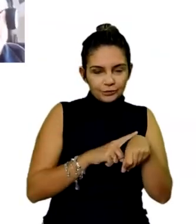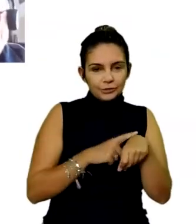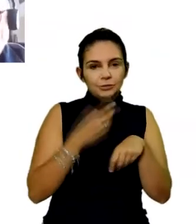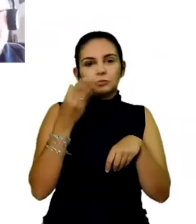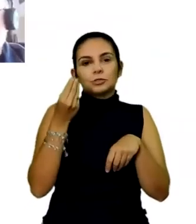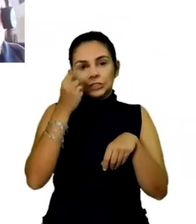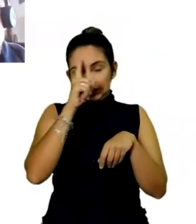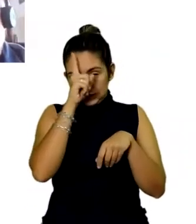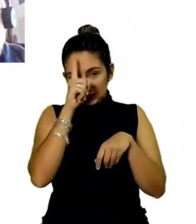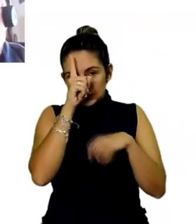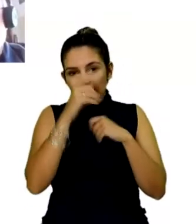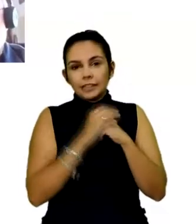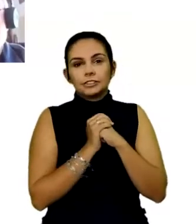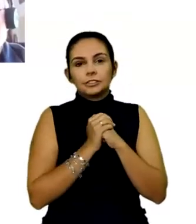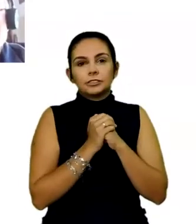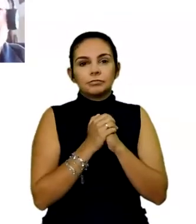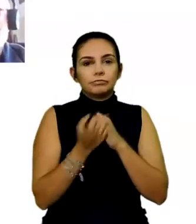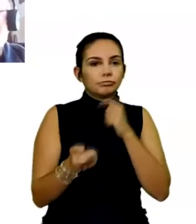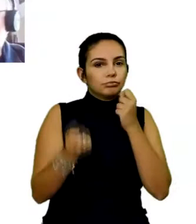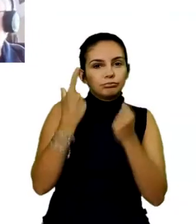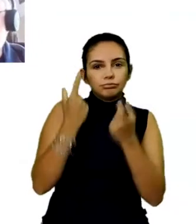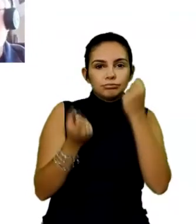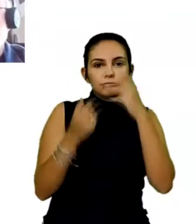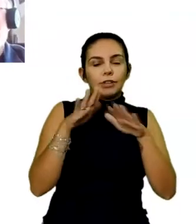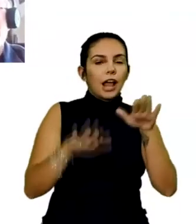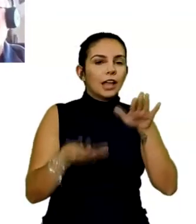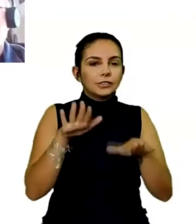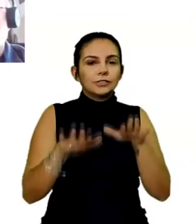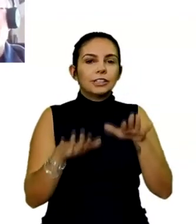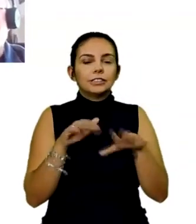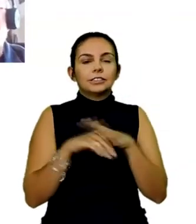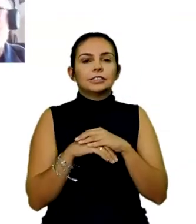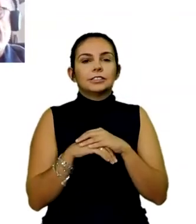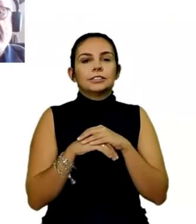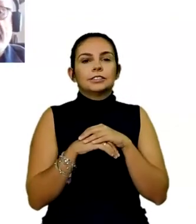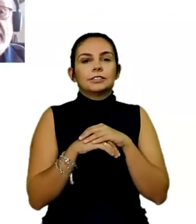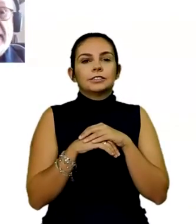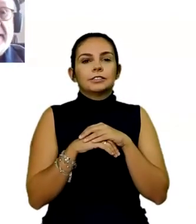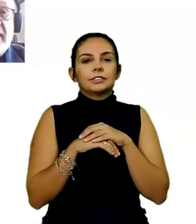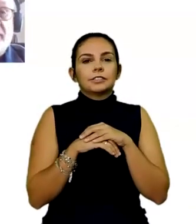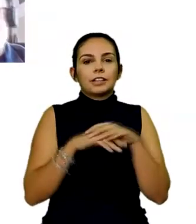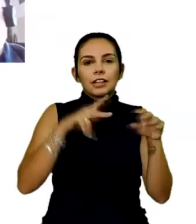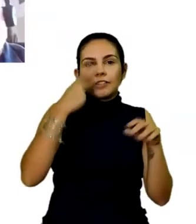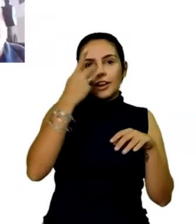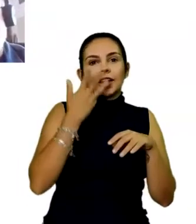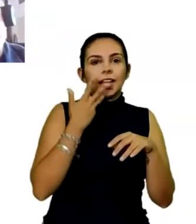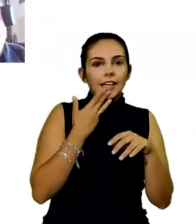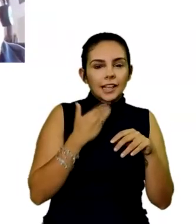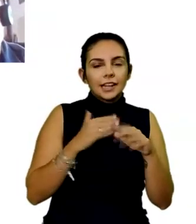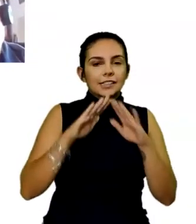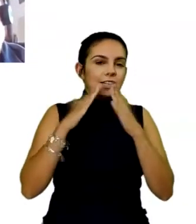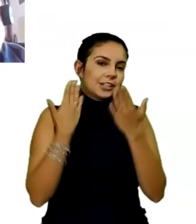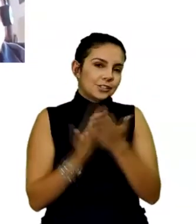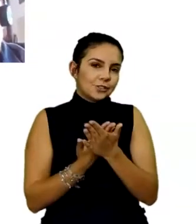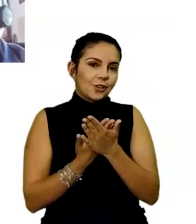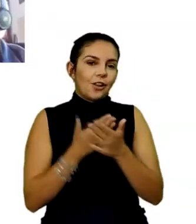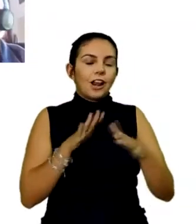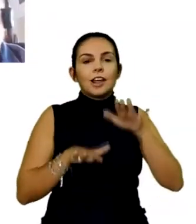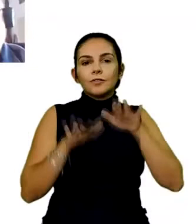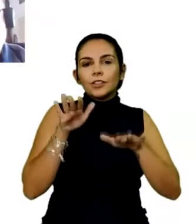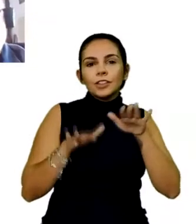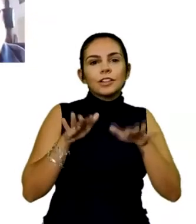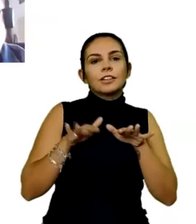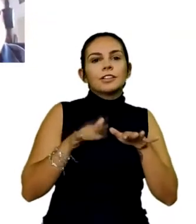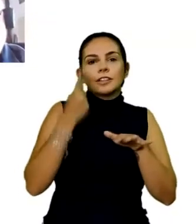ver um relógio. E muitas ideias surgem assim, às vezes surgem na fala de uma criança na